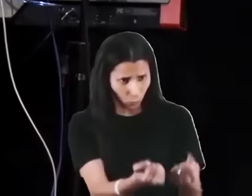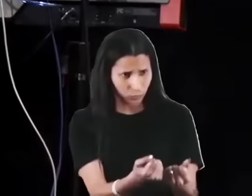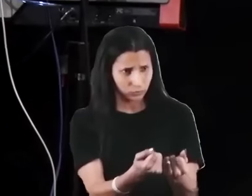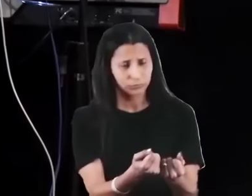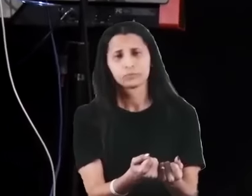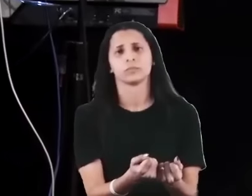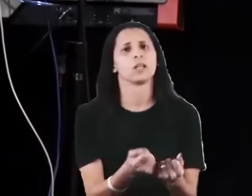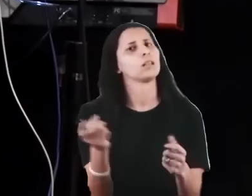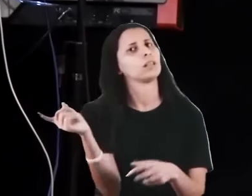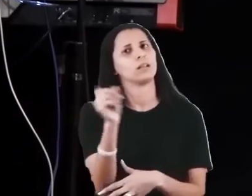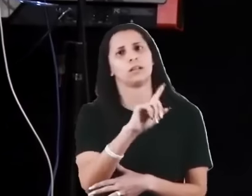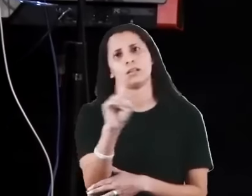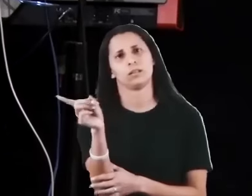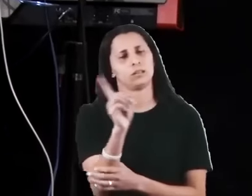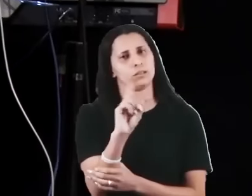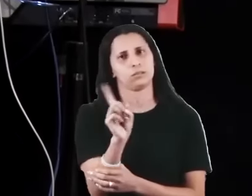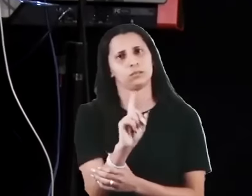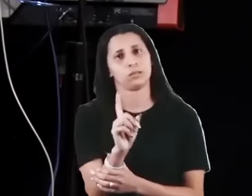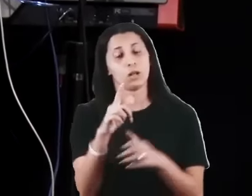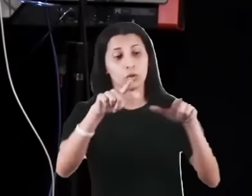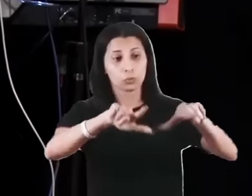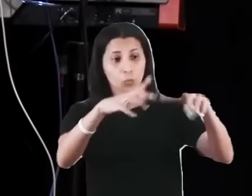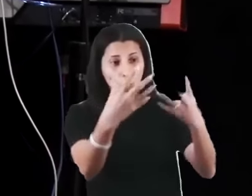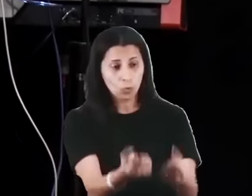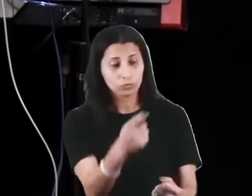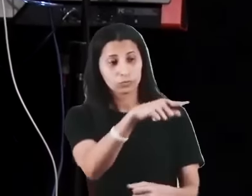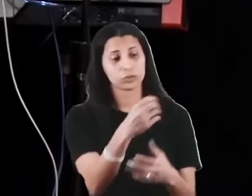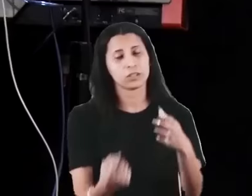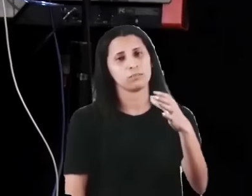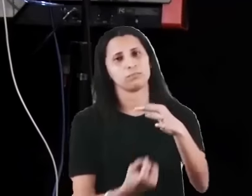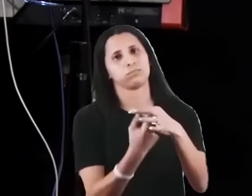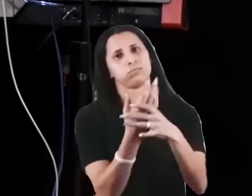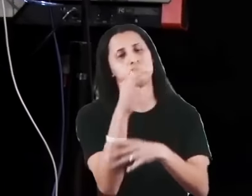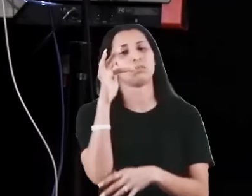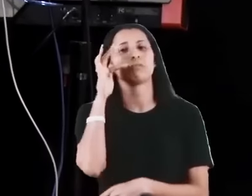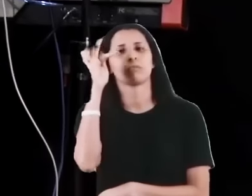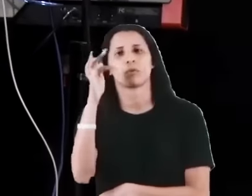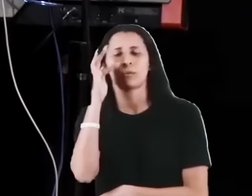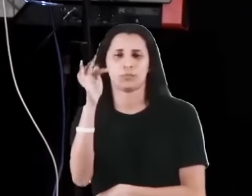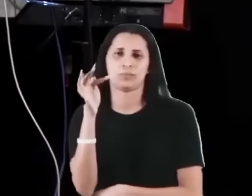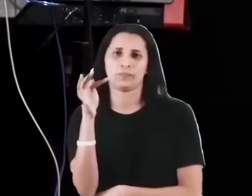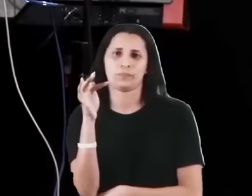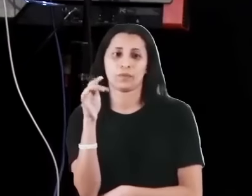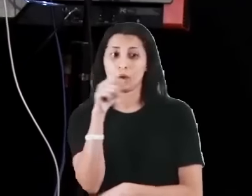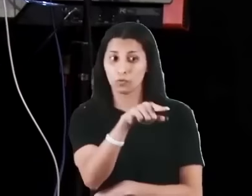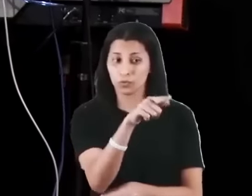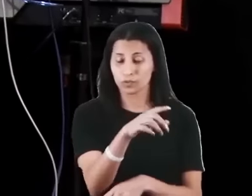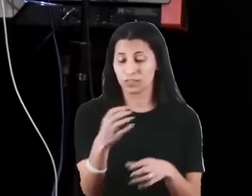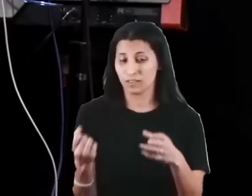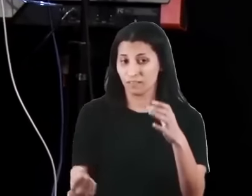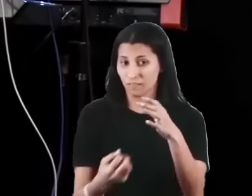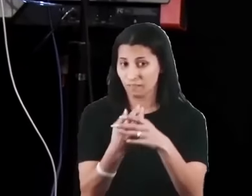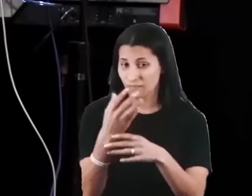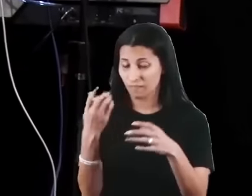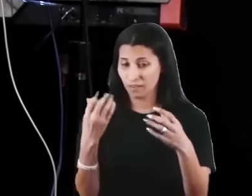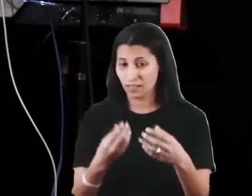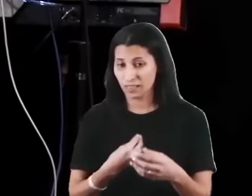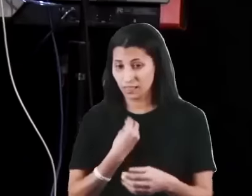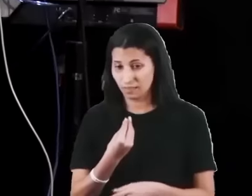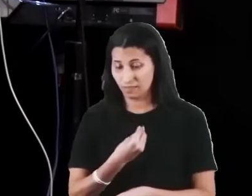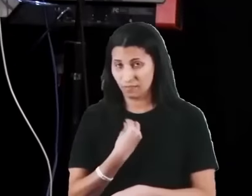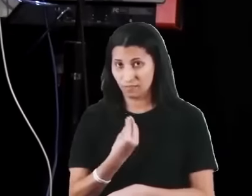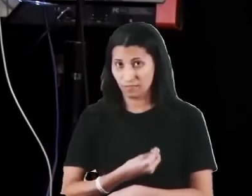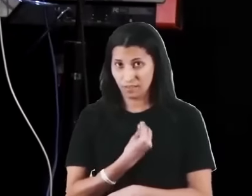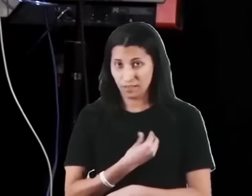não no deserto você vai Florescer no deserto você vai criar seus filhos